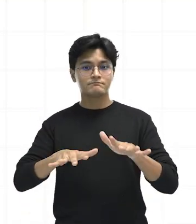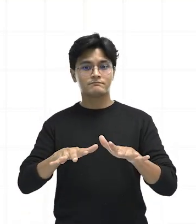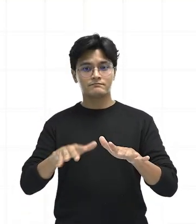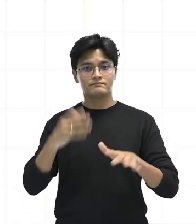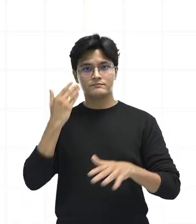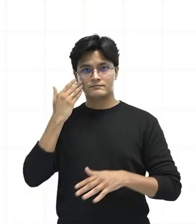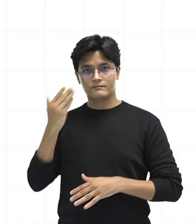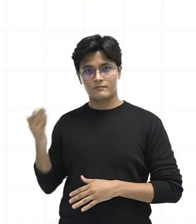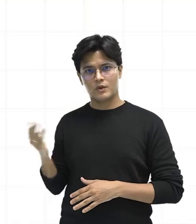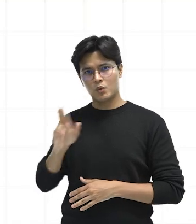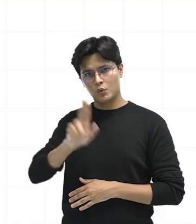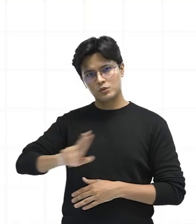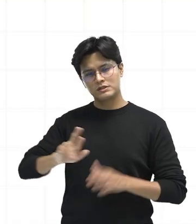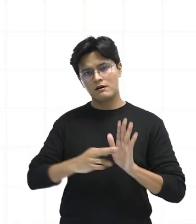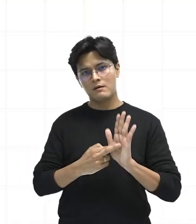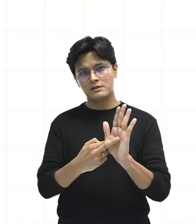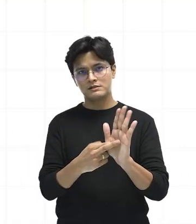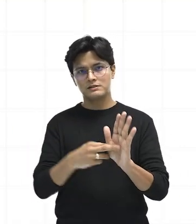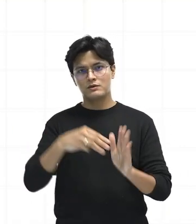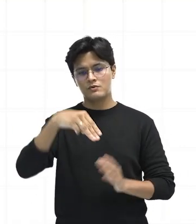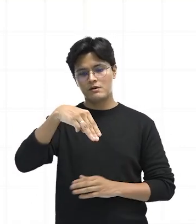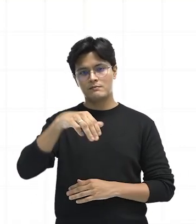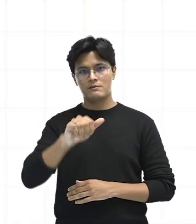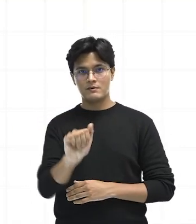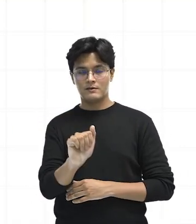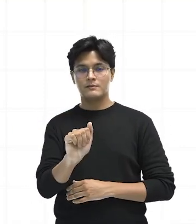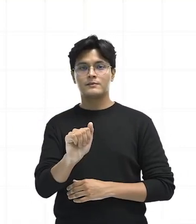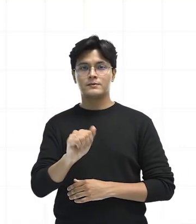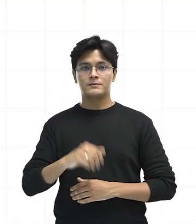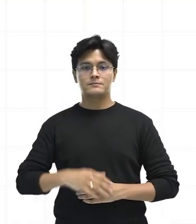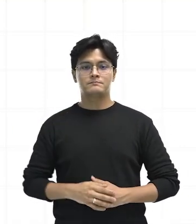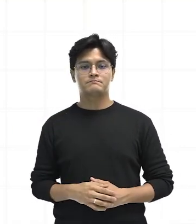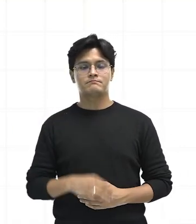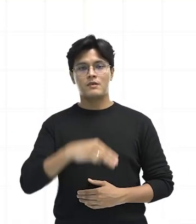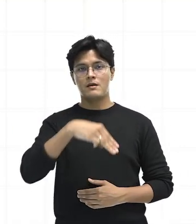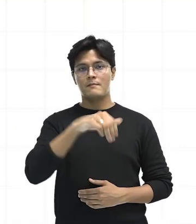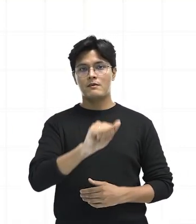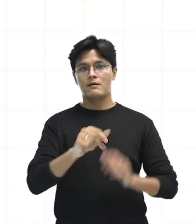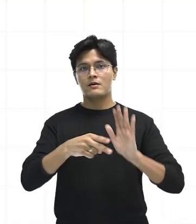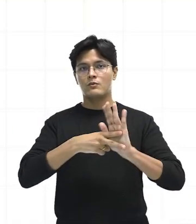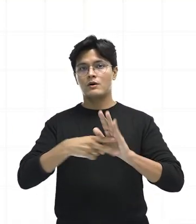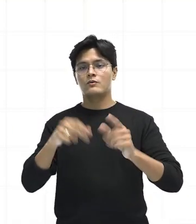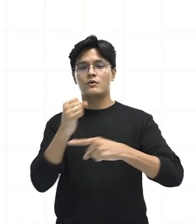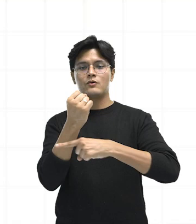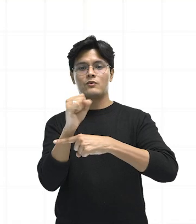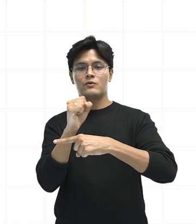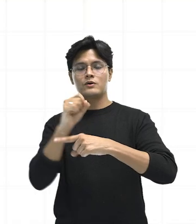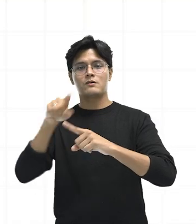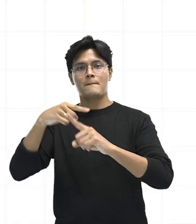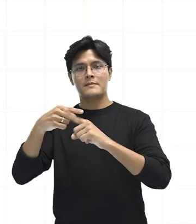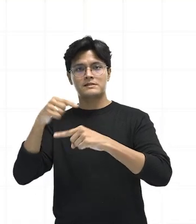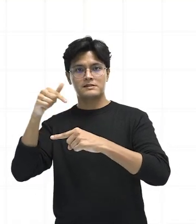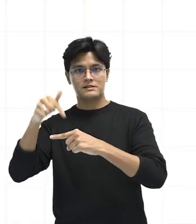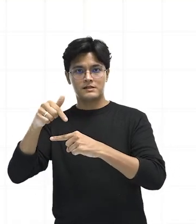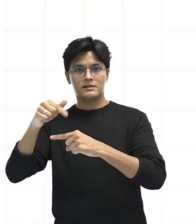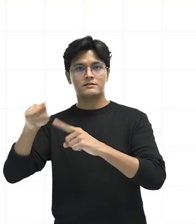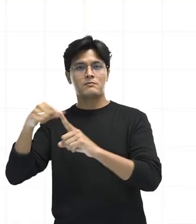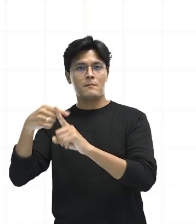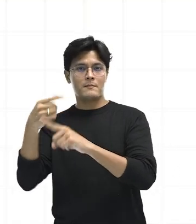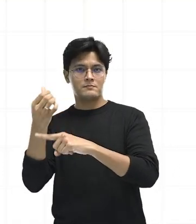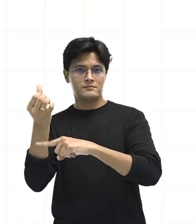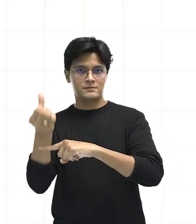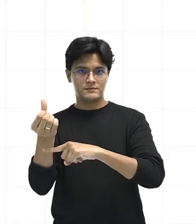MA, será 8 mais 7 mais